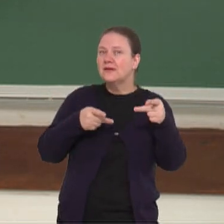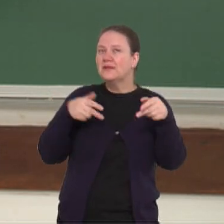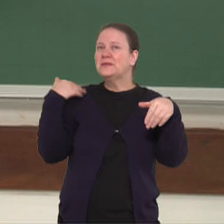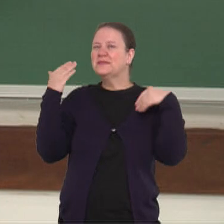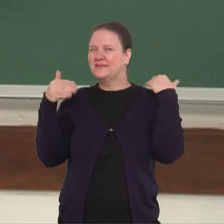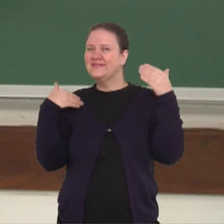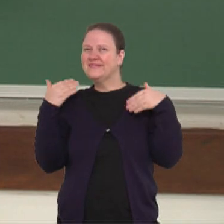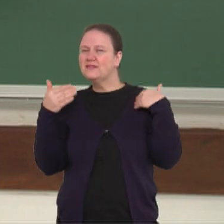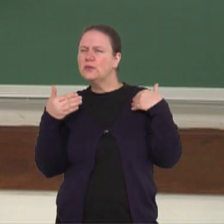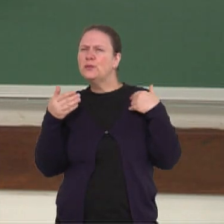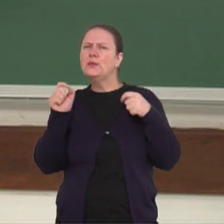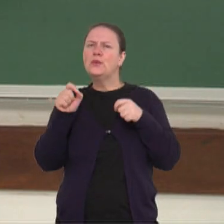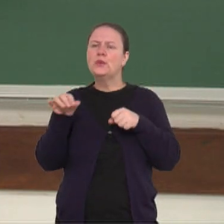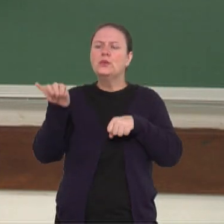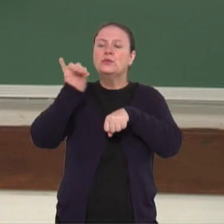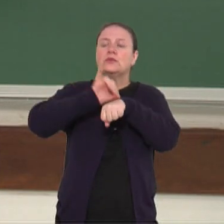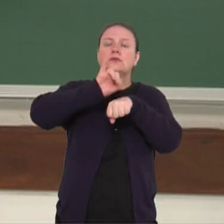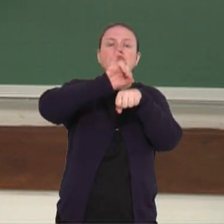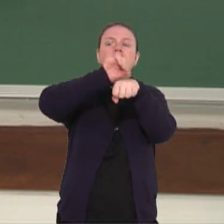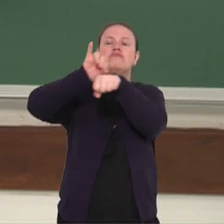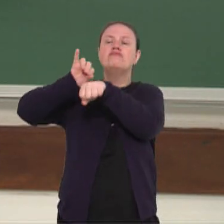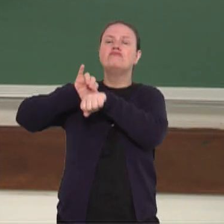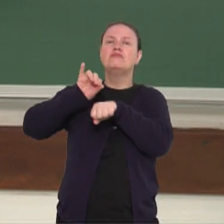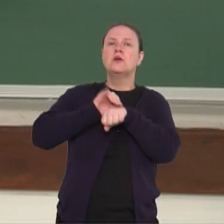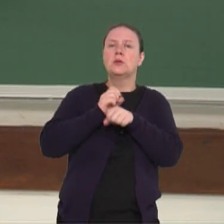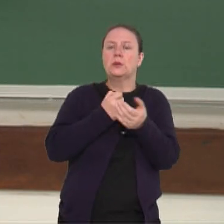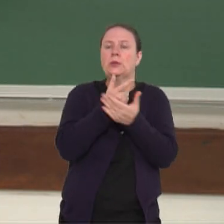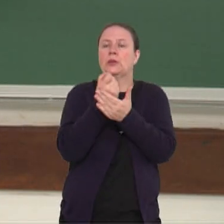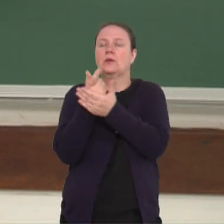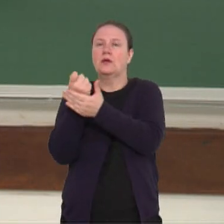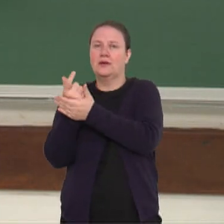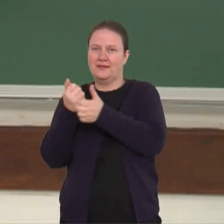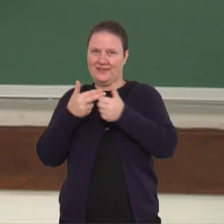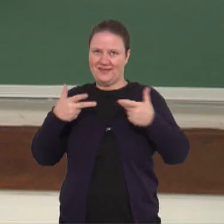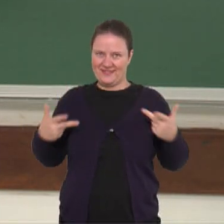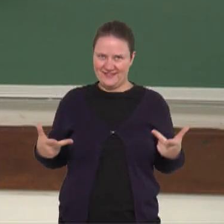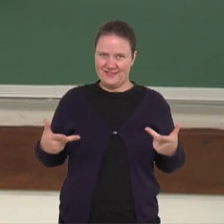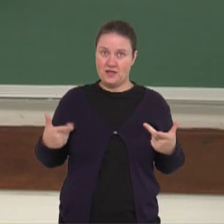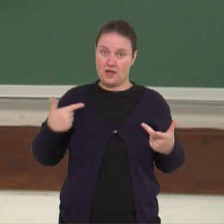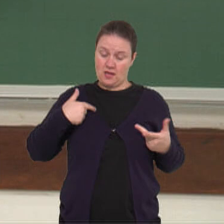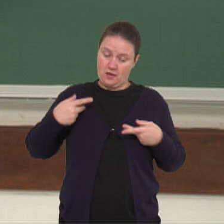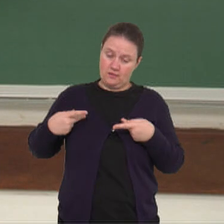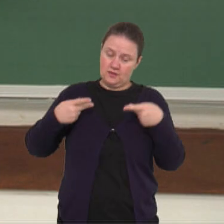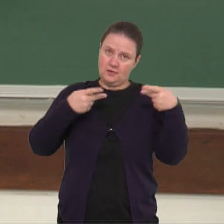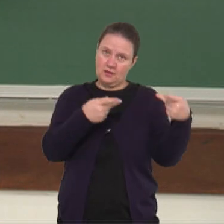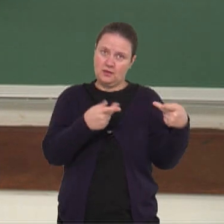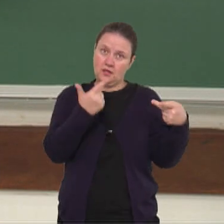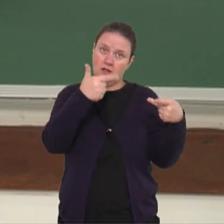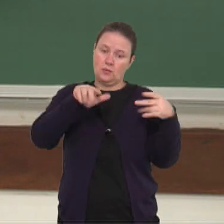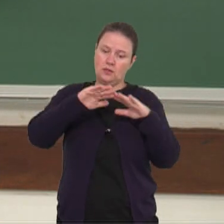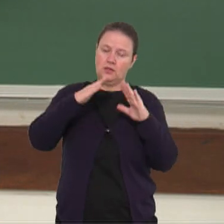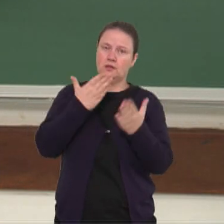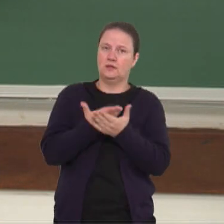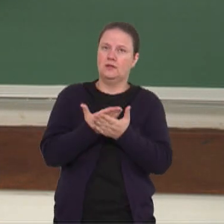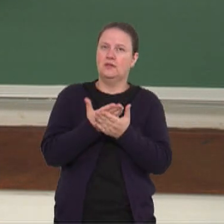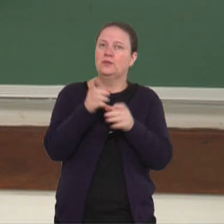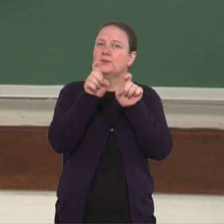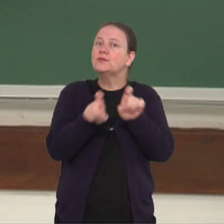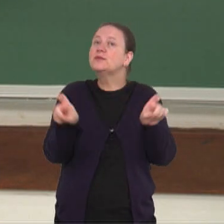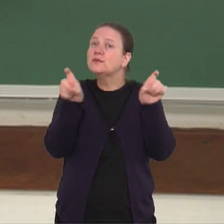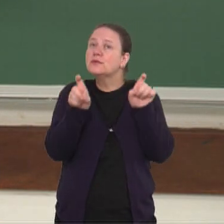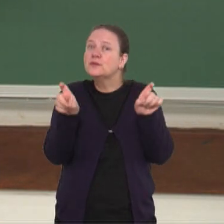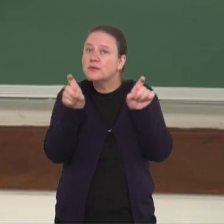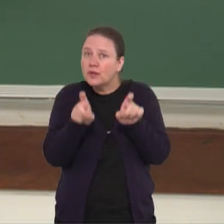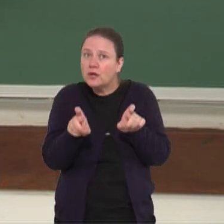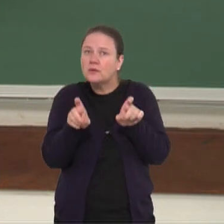fosse isso, que seria o quê? O centro das compras, né? Então eu fui ao shopping depois da escola, ok?